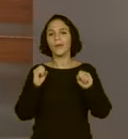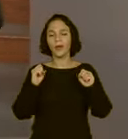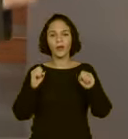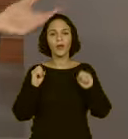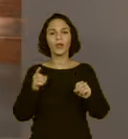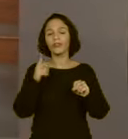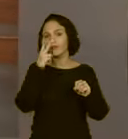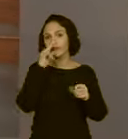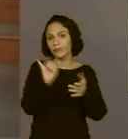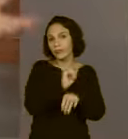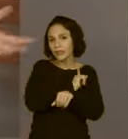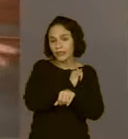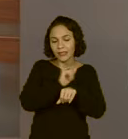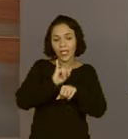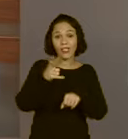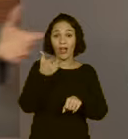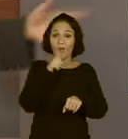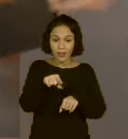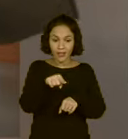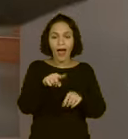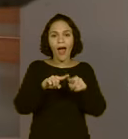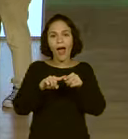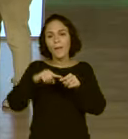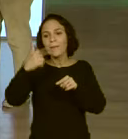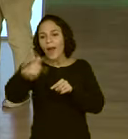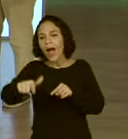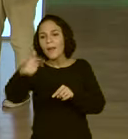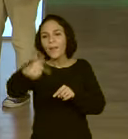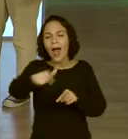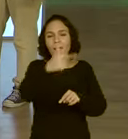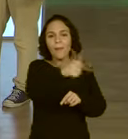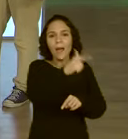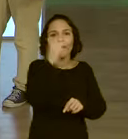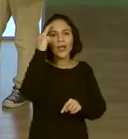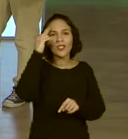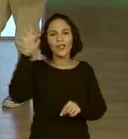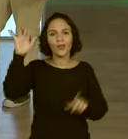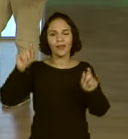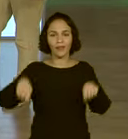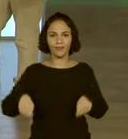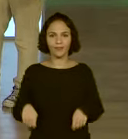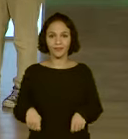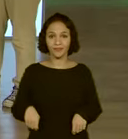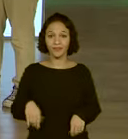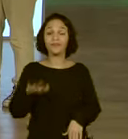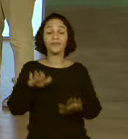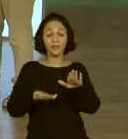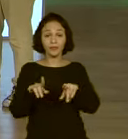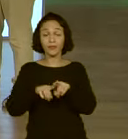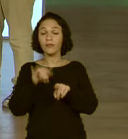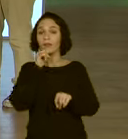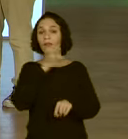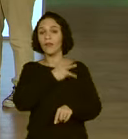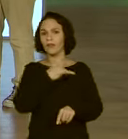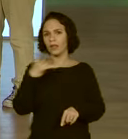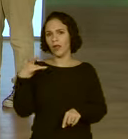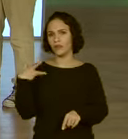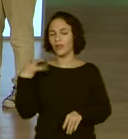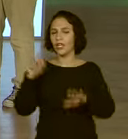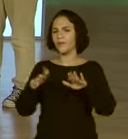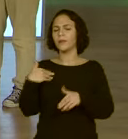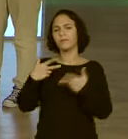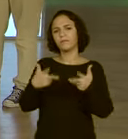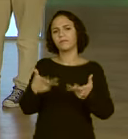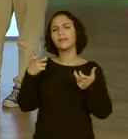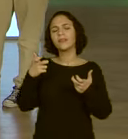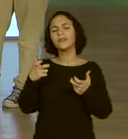você realizar os outros sonhos que vêm depois. Sim. Às vezes saúde, né? A saúde, por exemplo, eu percebo que alguns